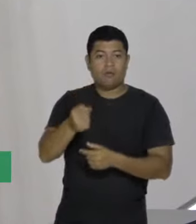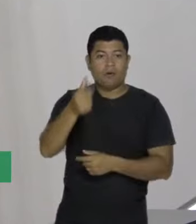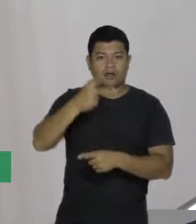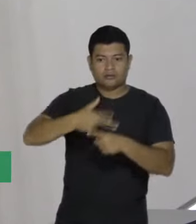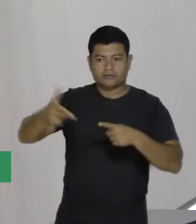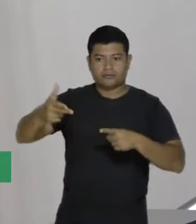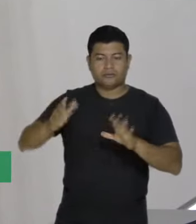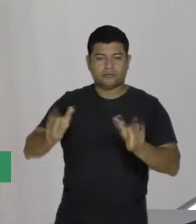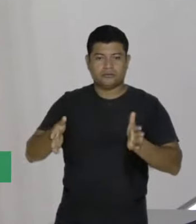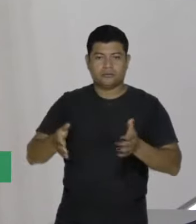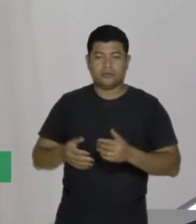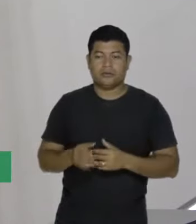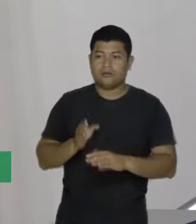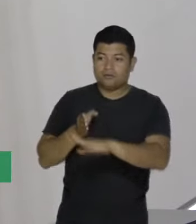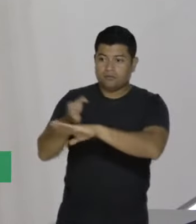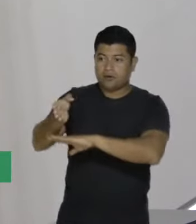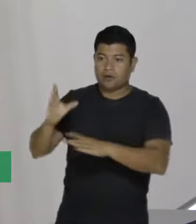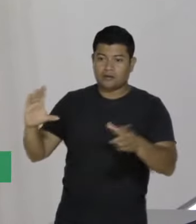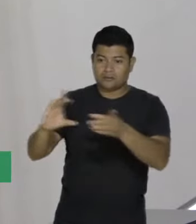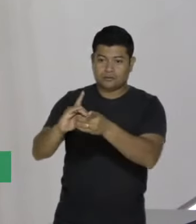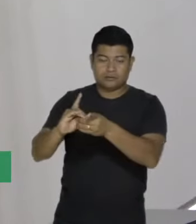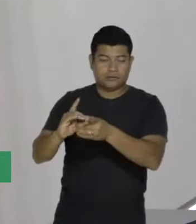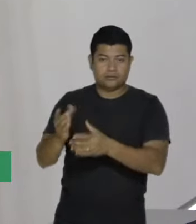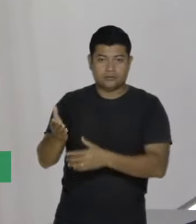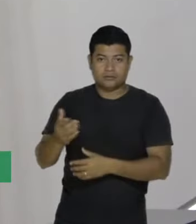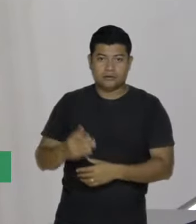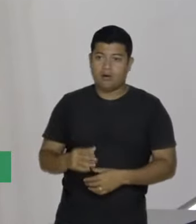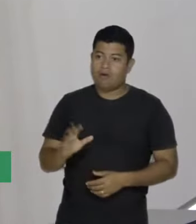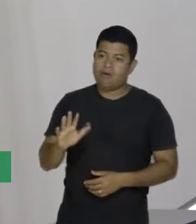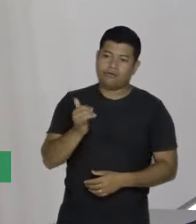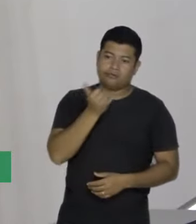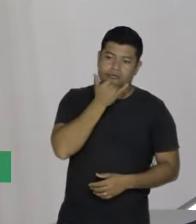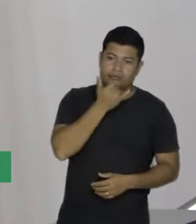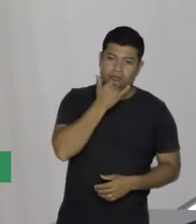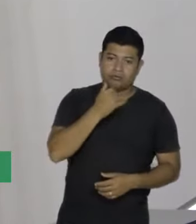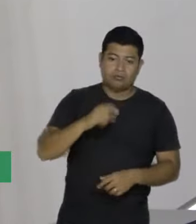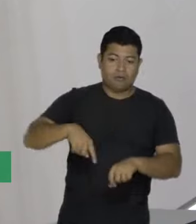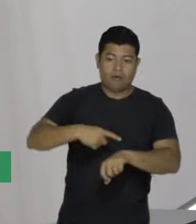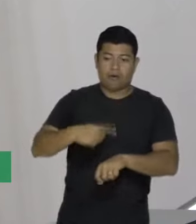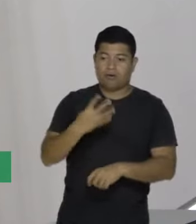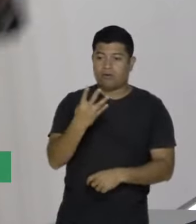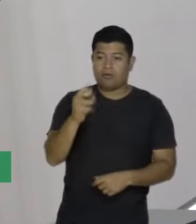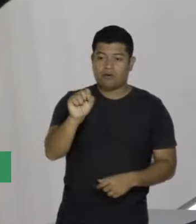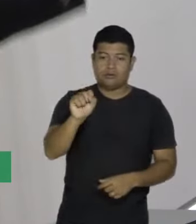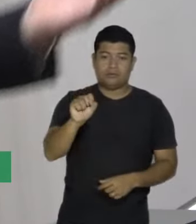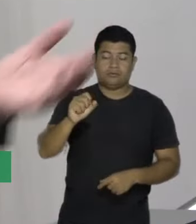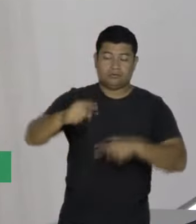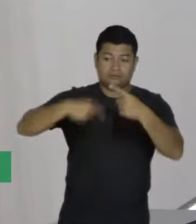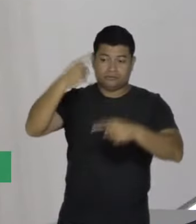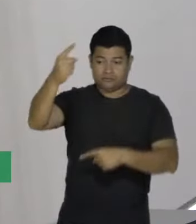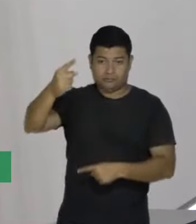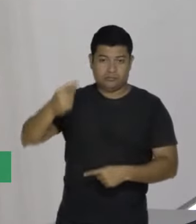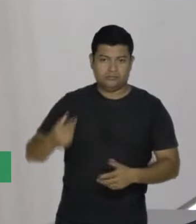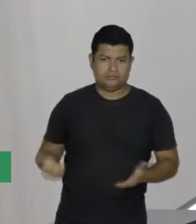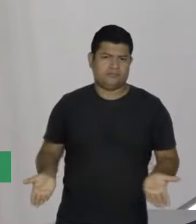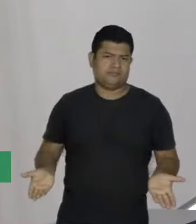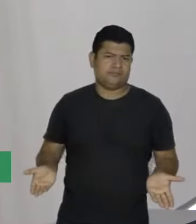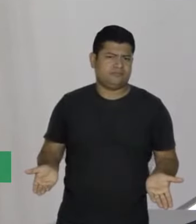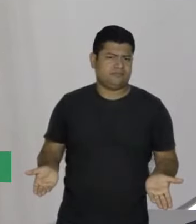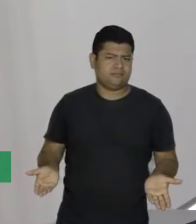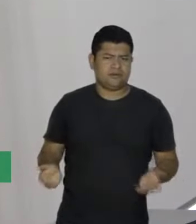o órgão de trânsito. Não, só daqui 48 horas. Isso é um absurdo, deputado